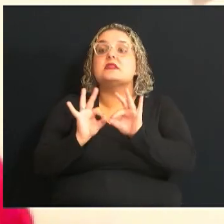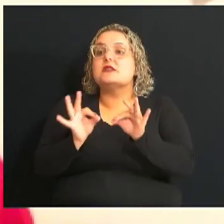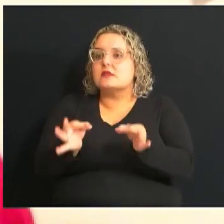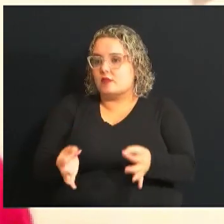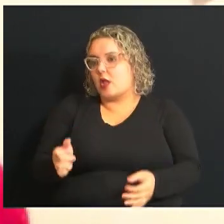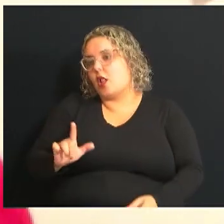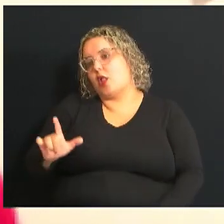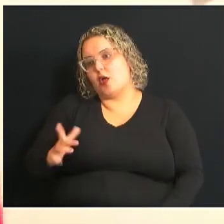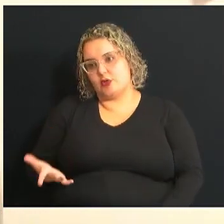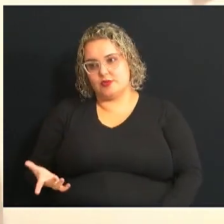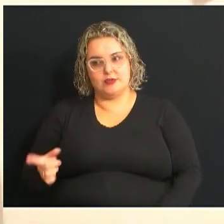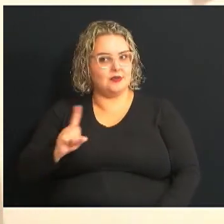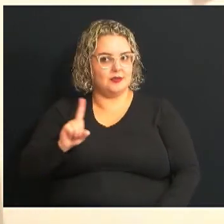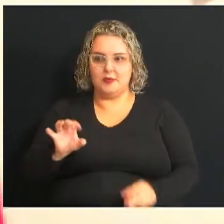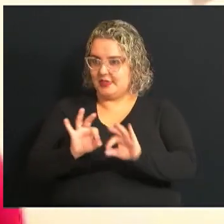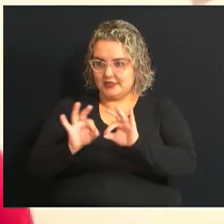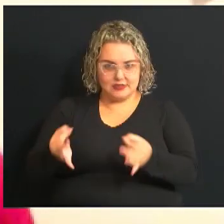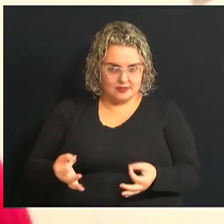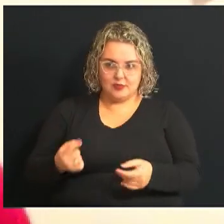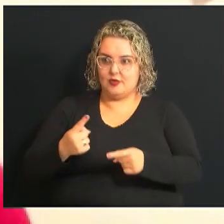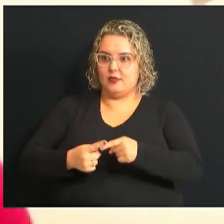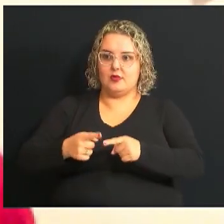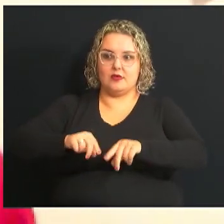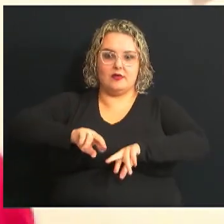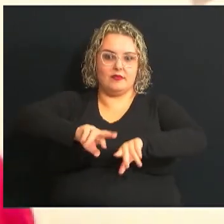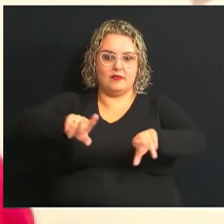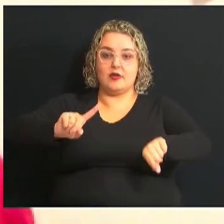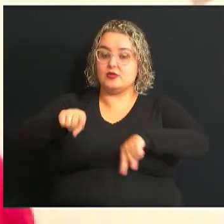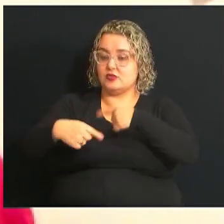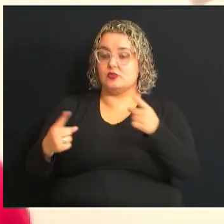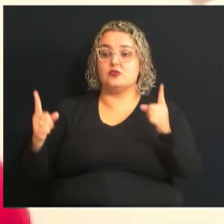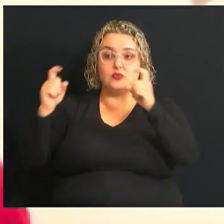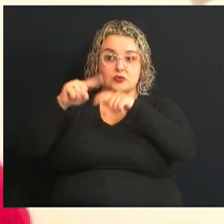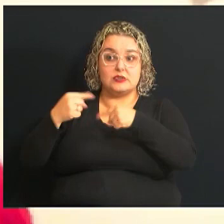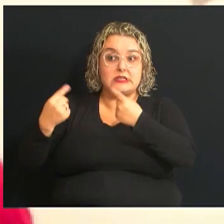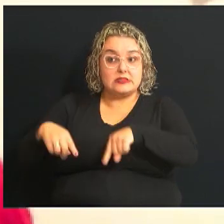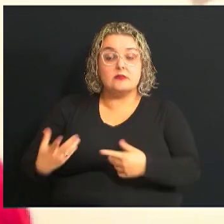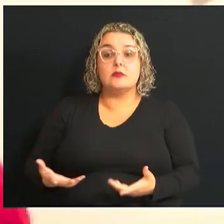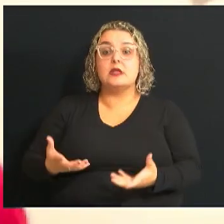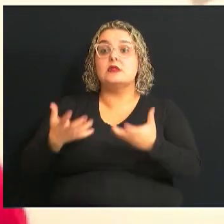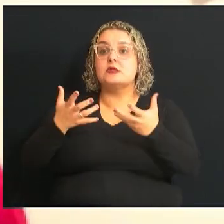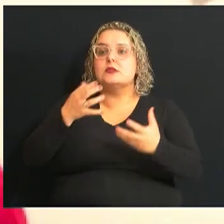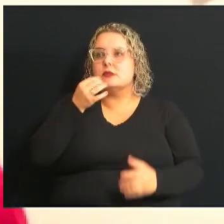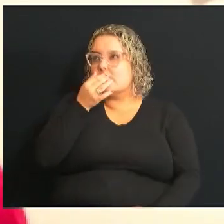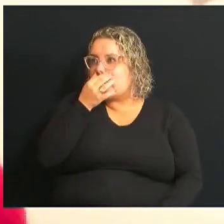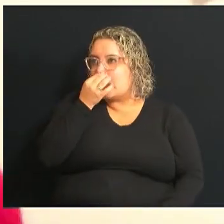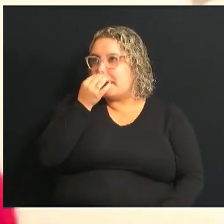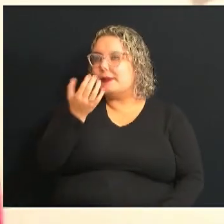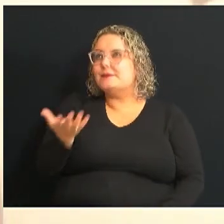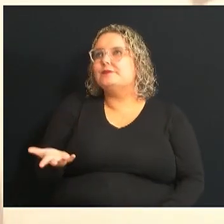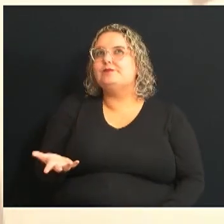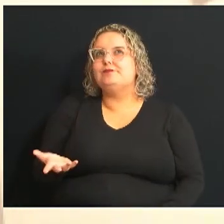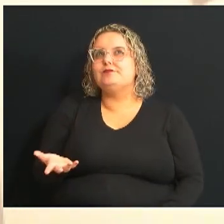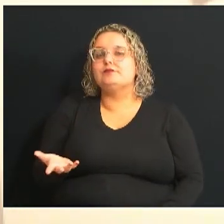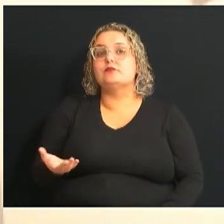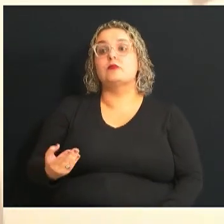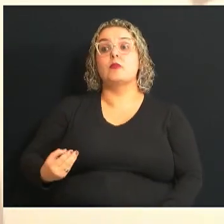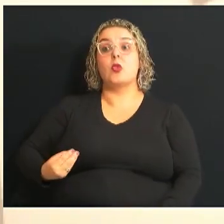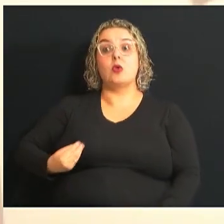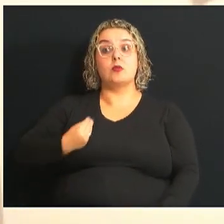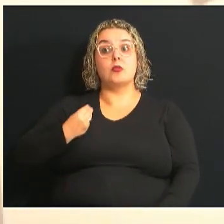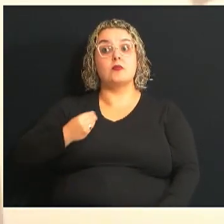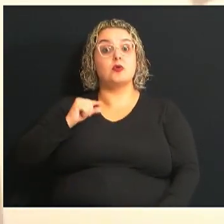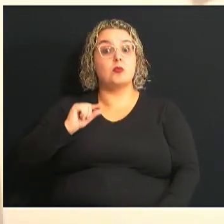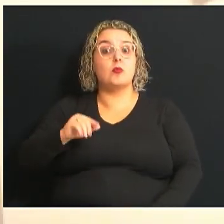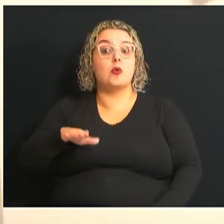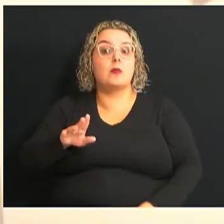aqui não é nem um pouco simples, porque também são vários outros desafios, né, mas eu queria realmente uma vida um pouco mais simples. Eu